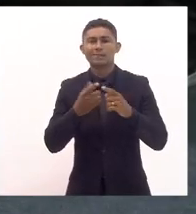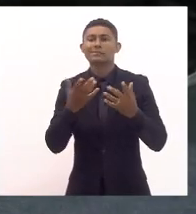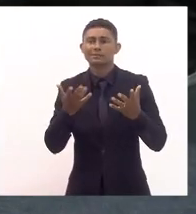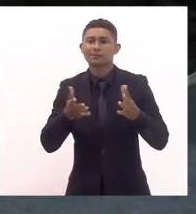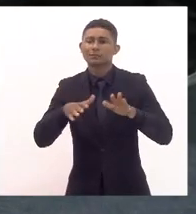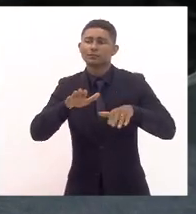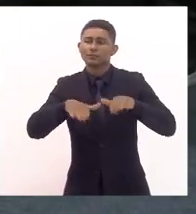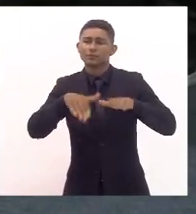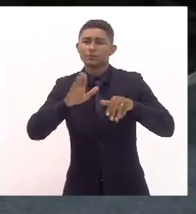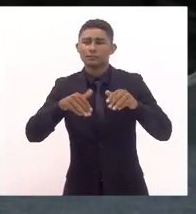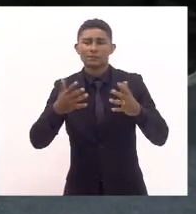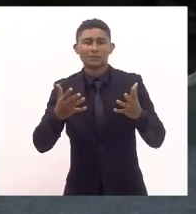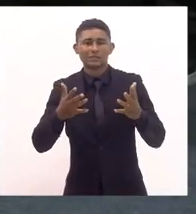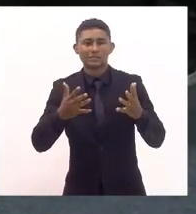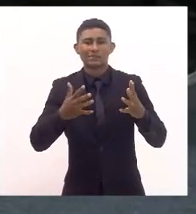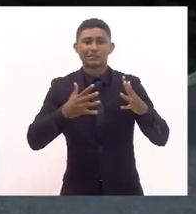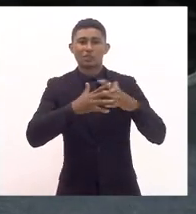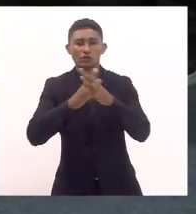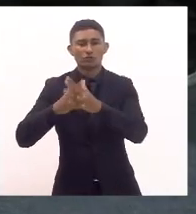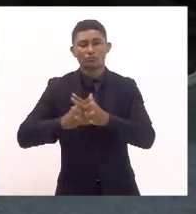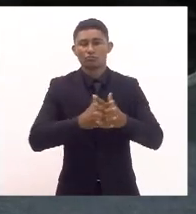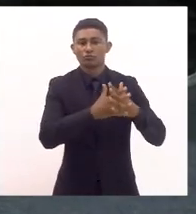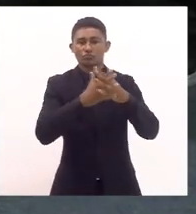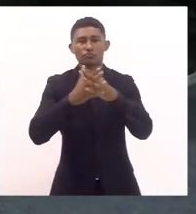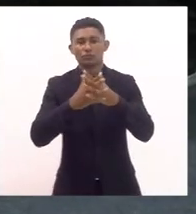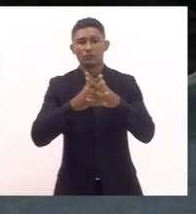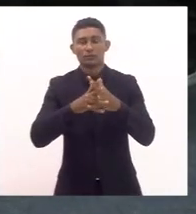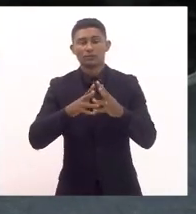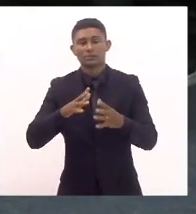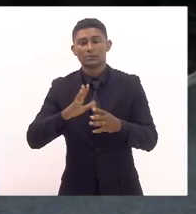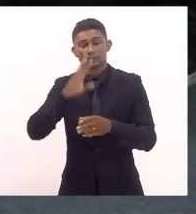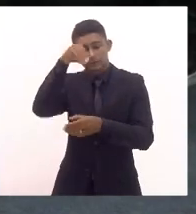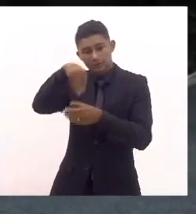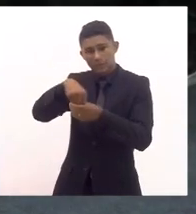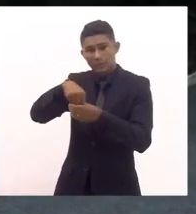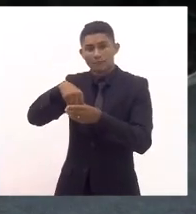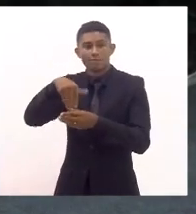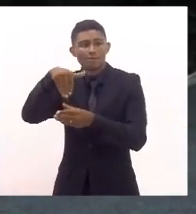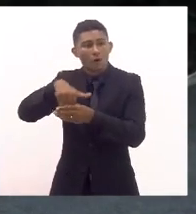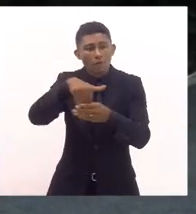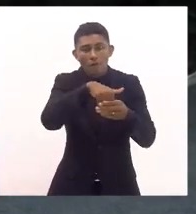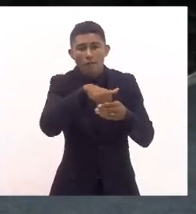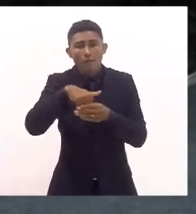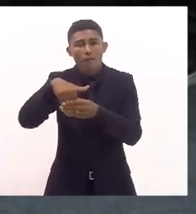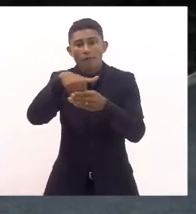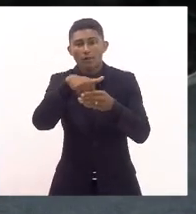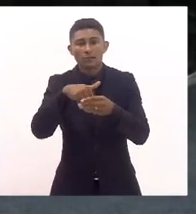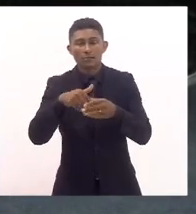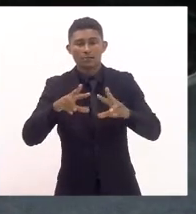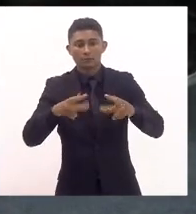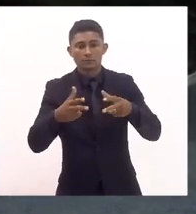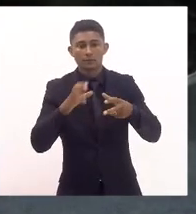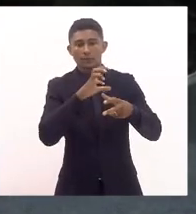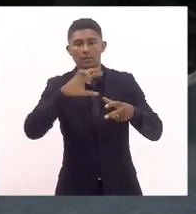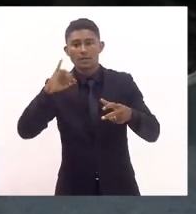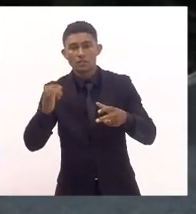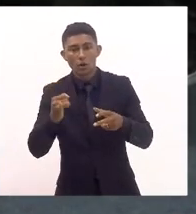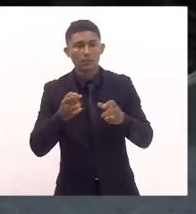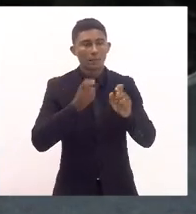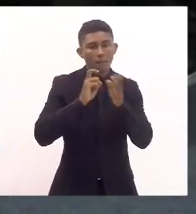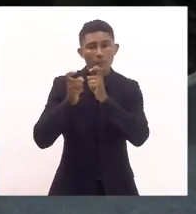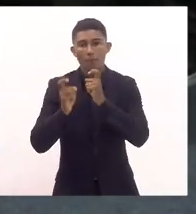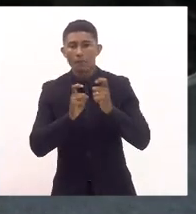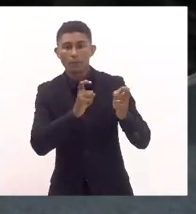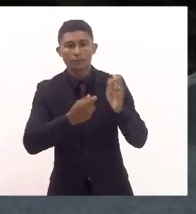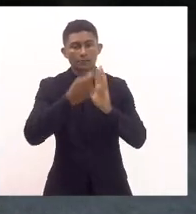que a votação no Parlamento disse combustível se construiu o substitutivo na ccj para